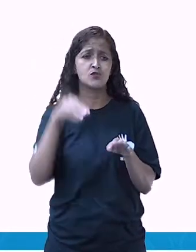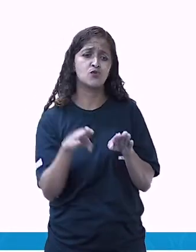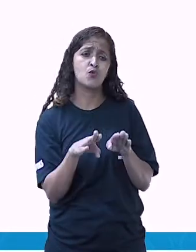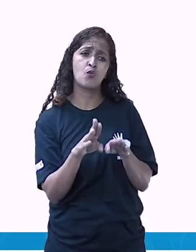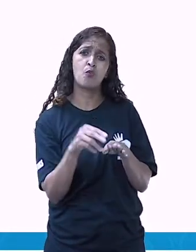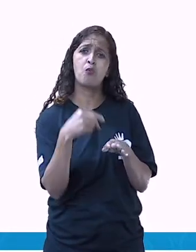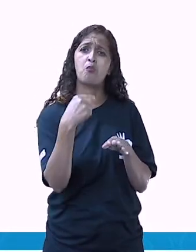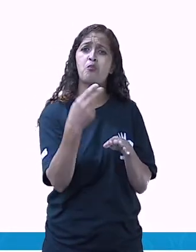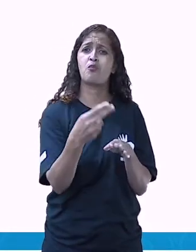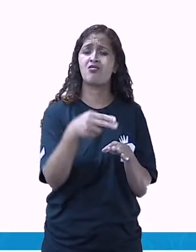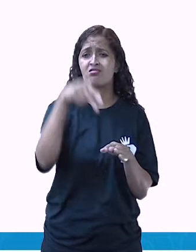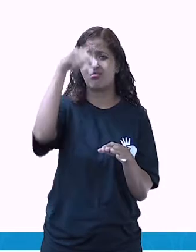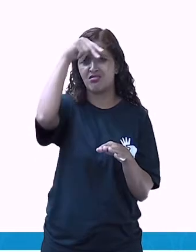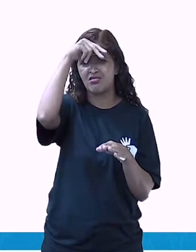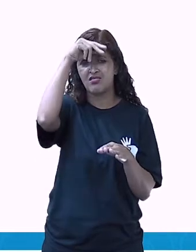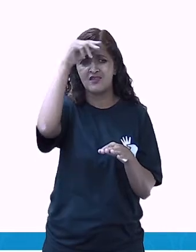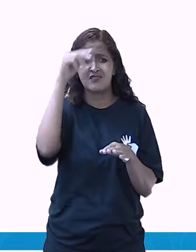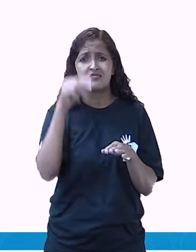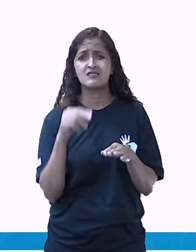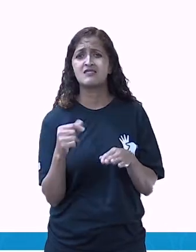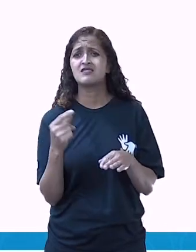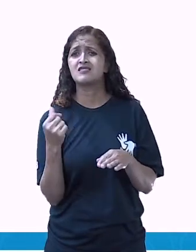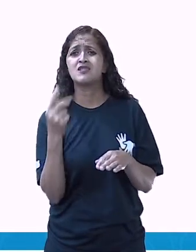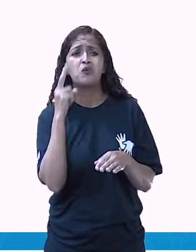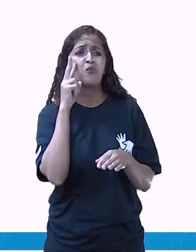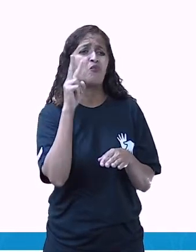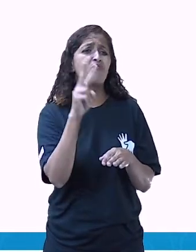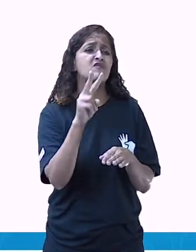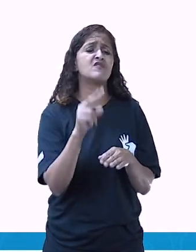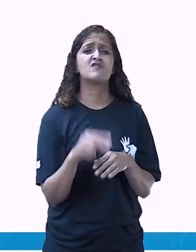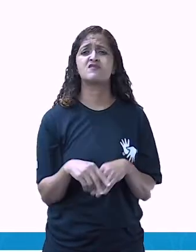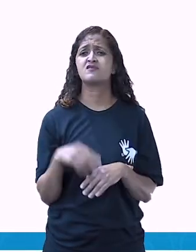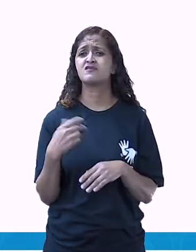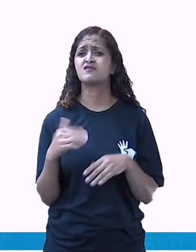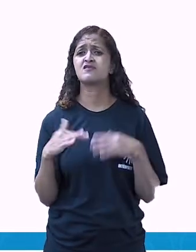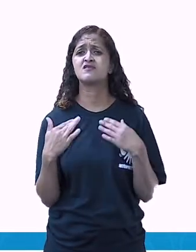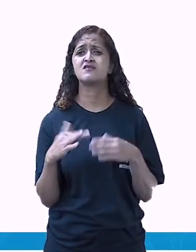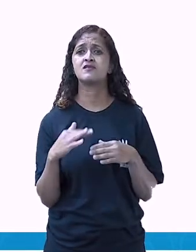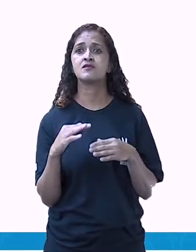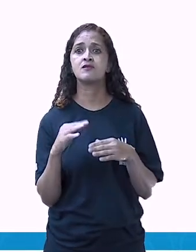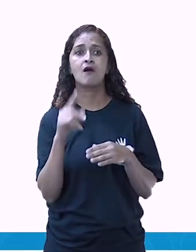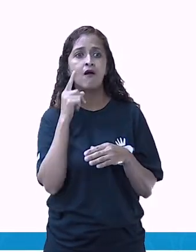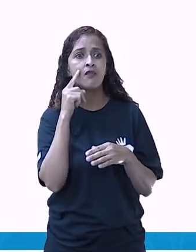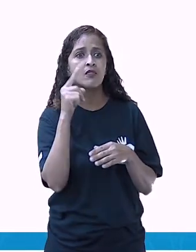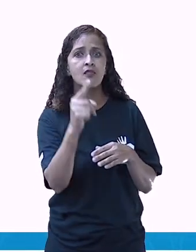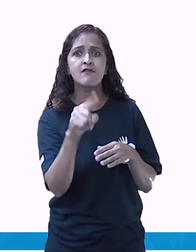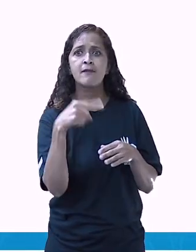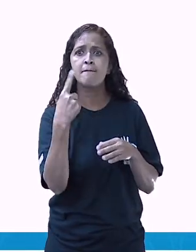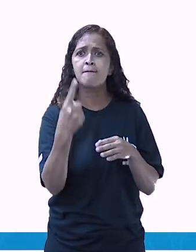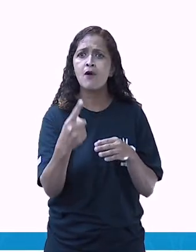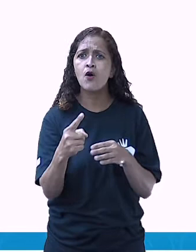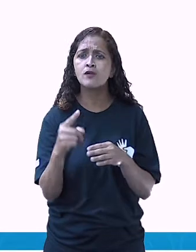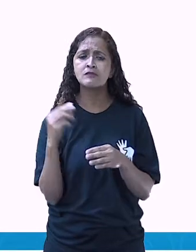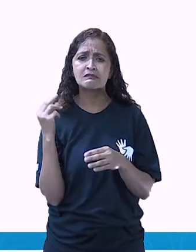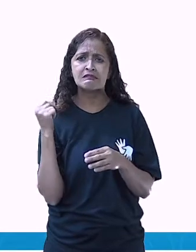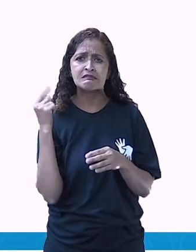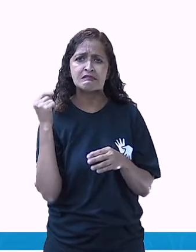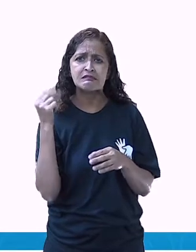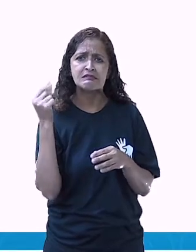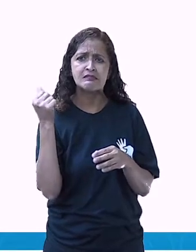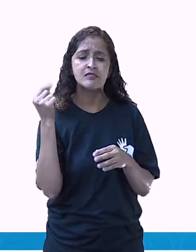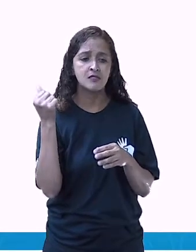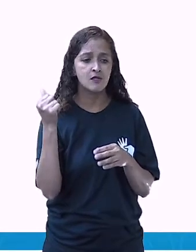um parente, quando você vê, você fala assim, nossa, mas esse menino cresceu? Então quer dizer, ele era